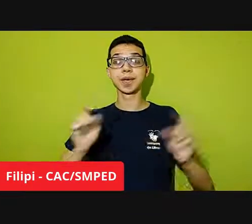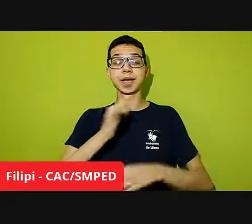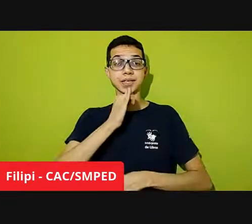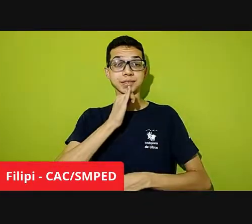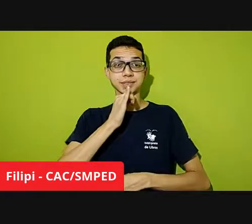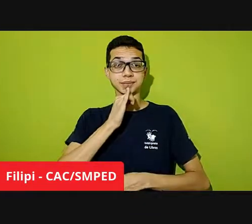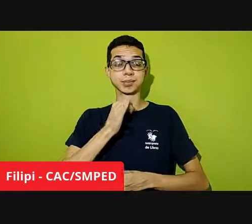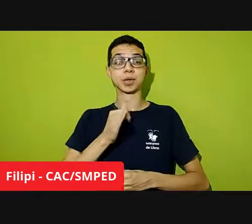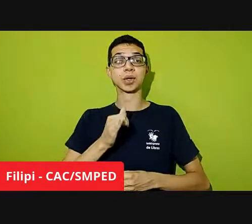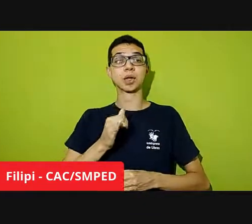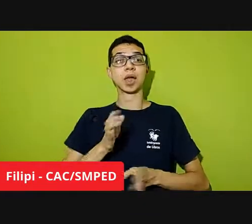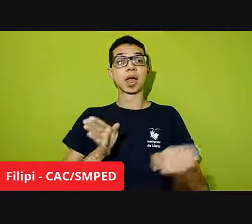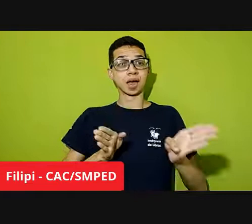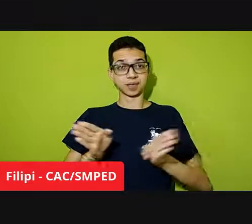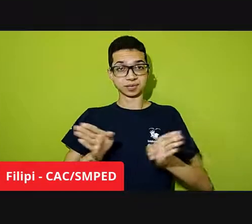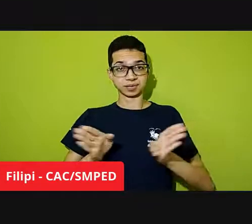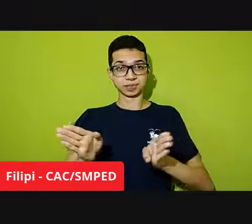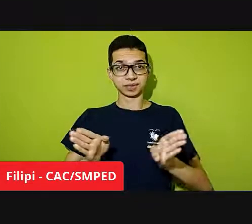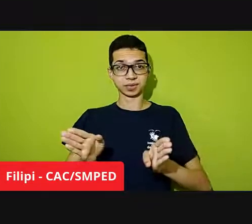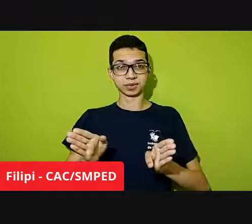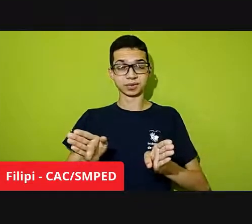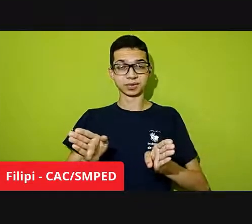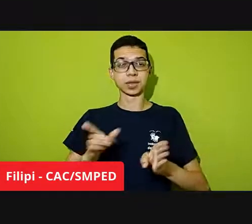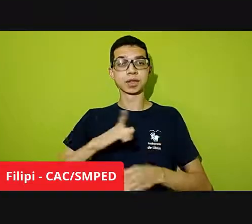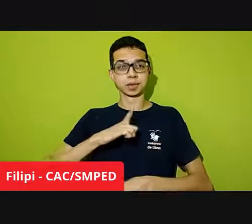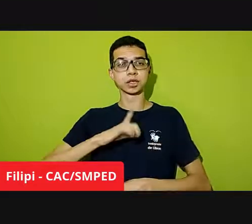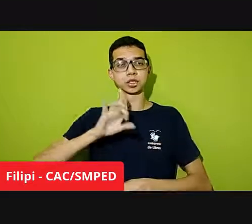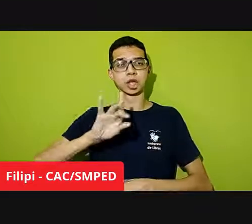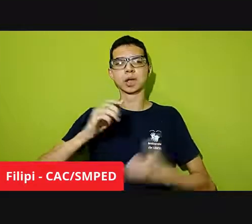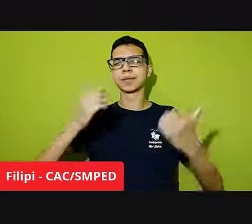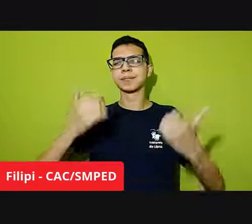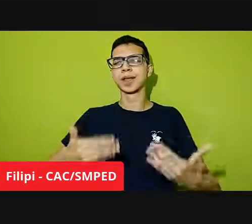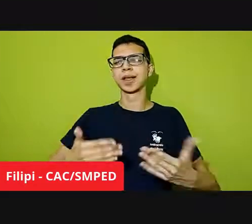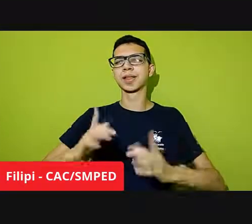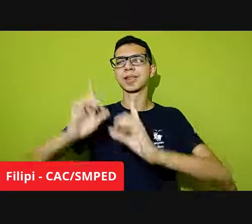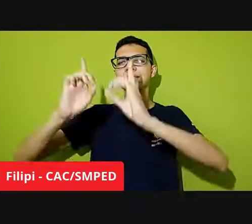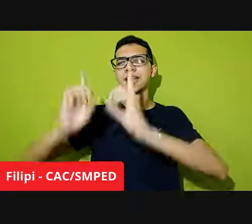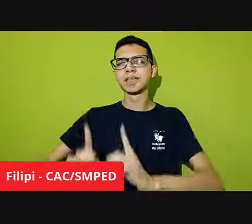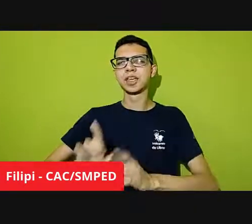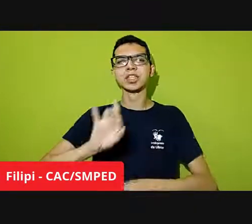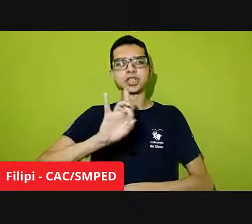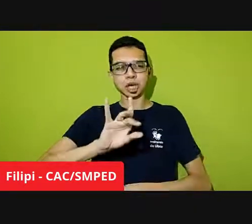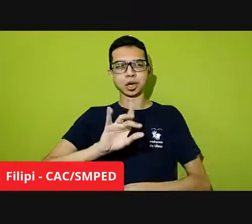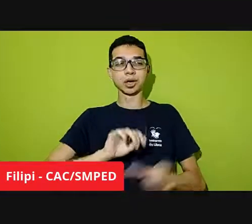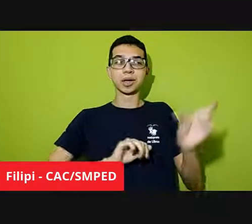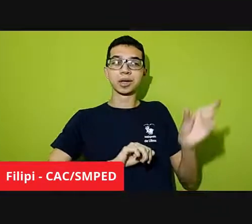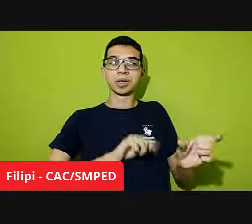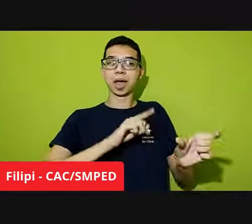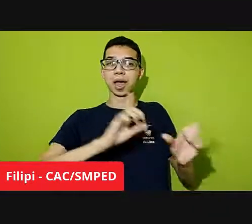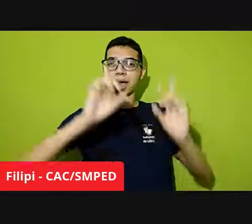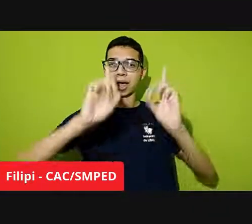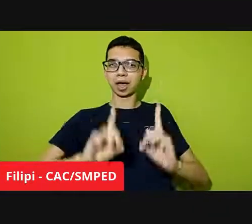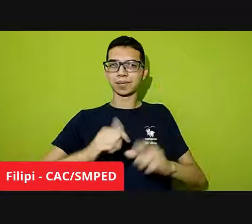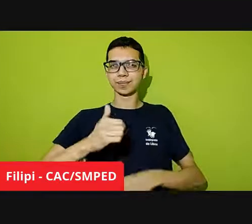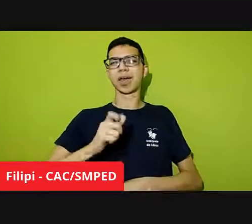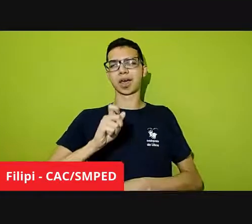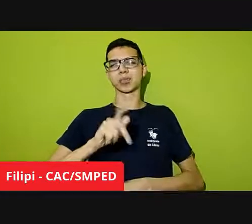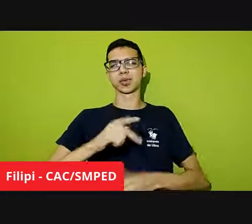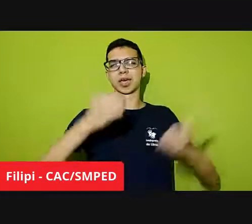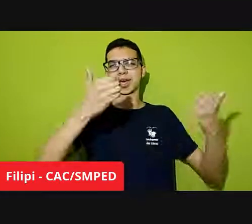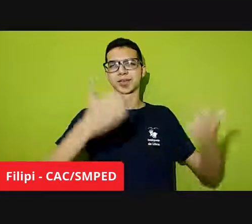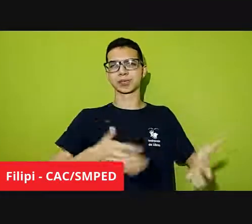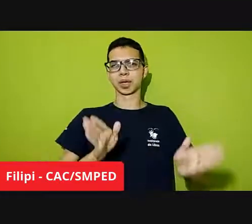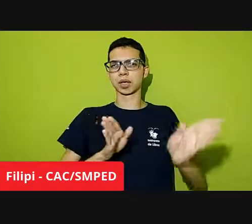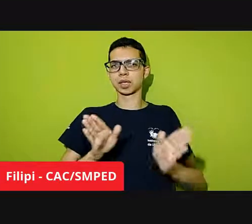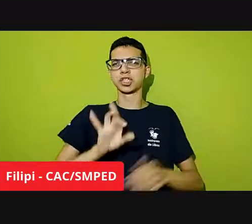acessibilidade apenas quando a gente vai falar sobre pessoas com deficiência ou sobre um assunto que é de interesse principal da pessoa